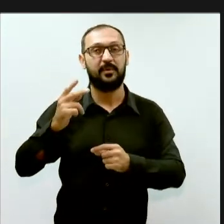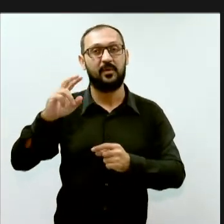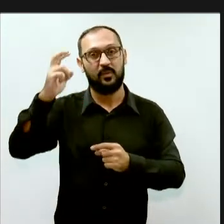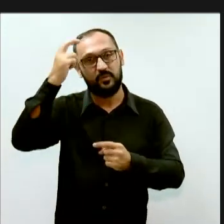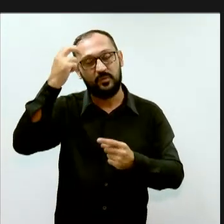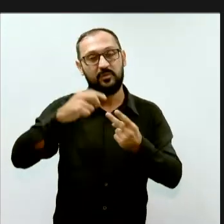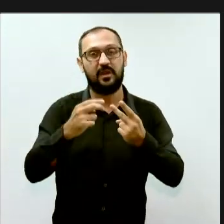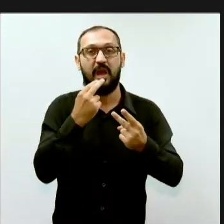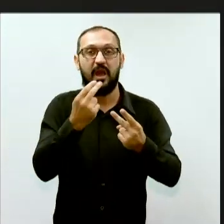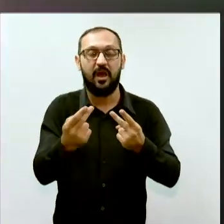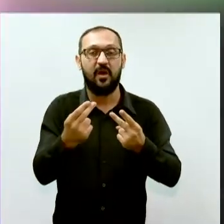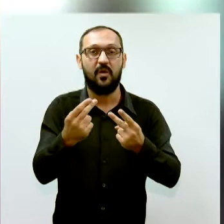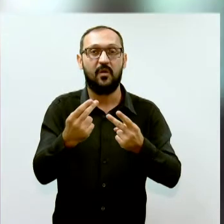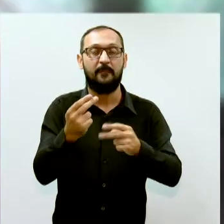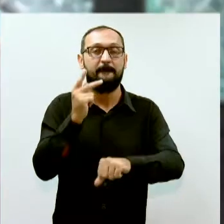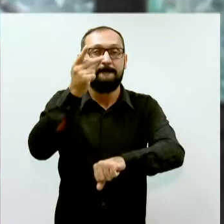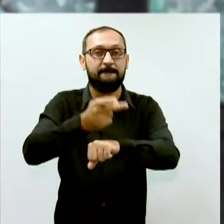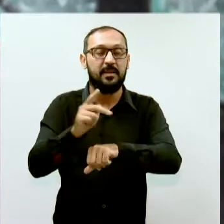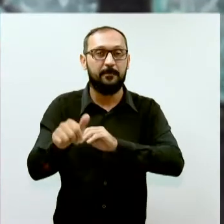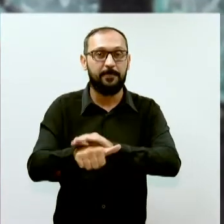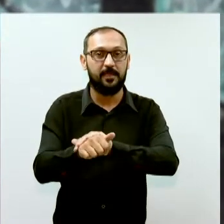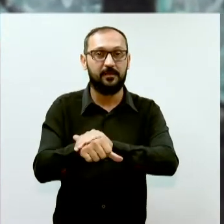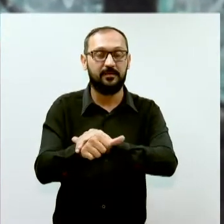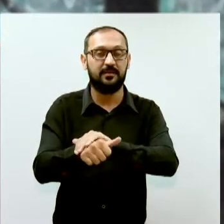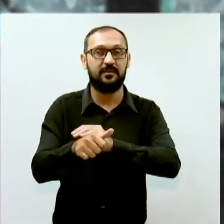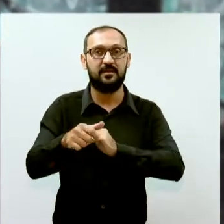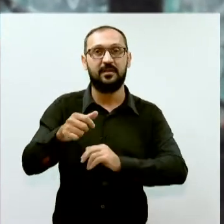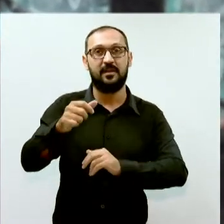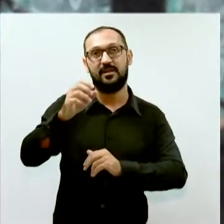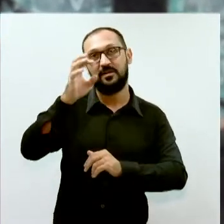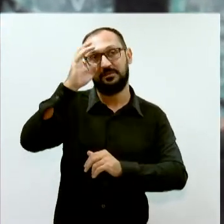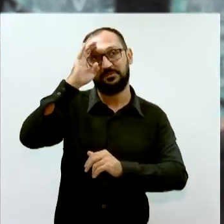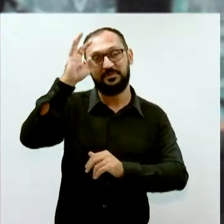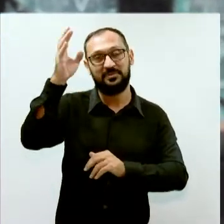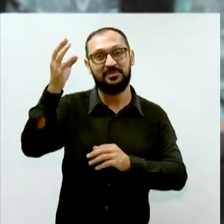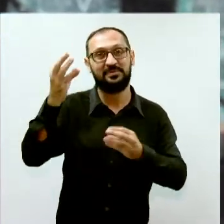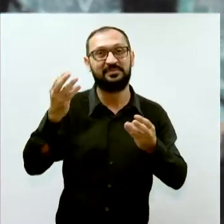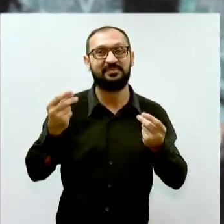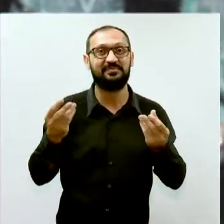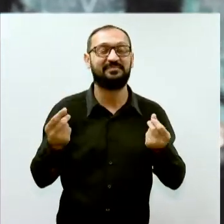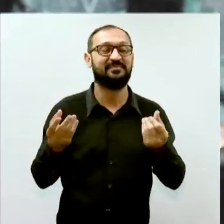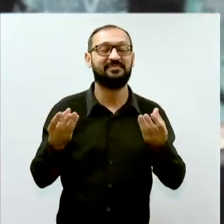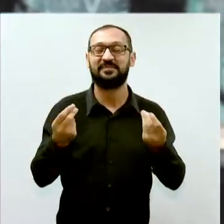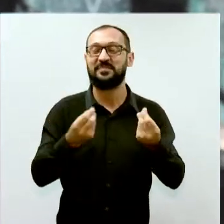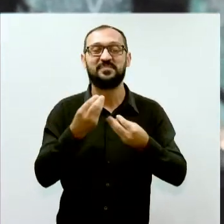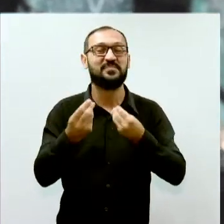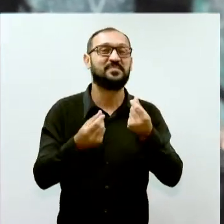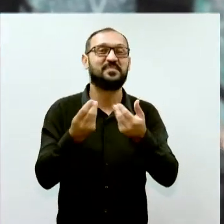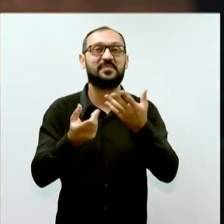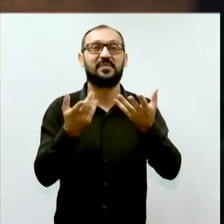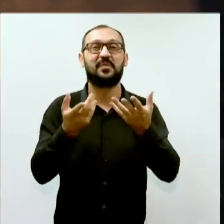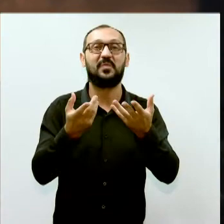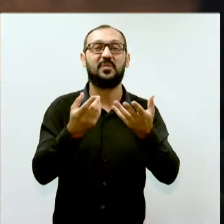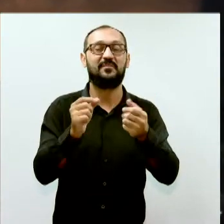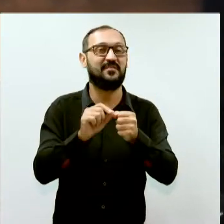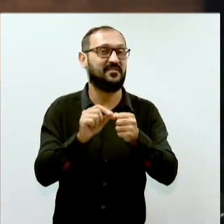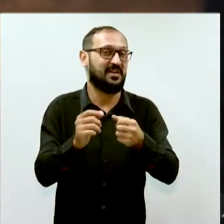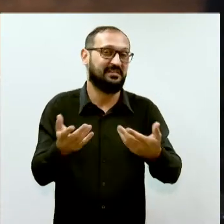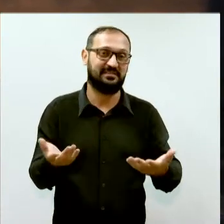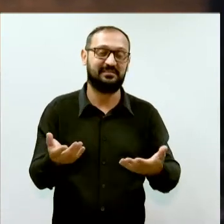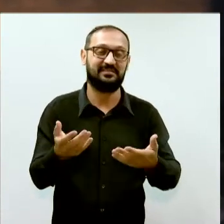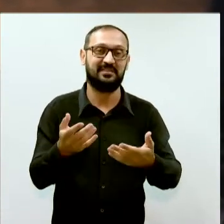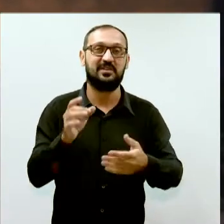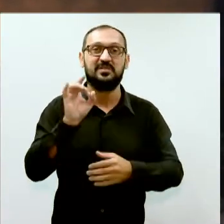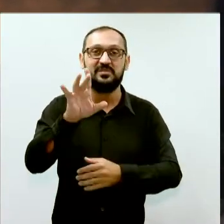língua. O Prêmio Jabuti, um sonho de não sei como que foi